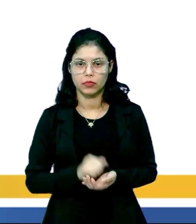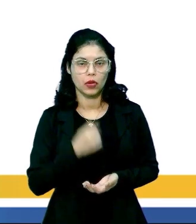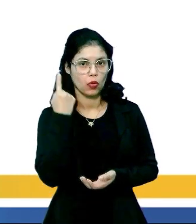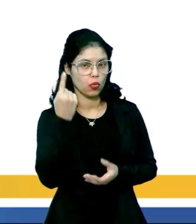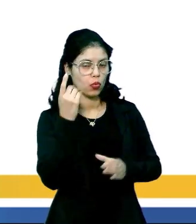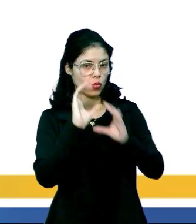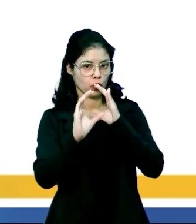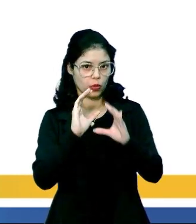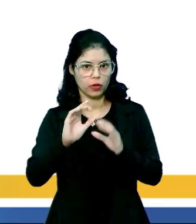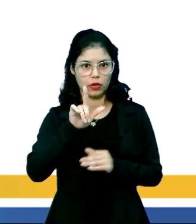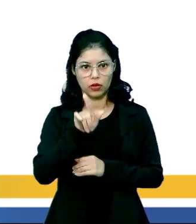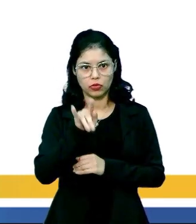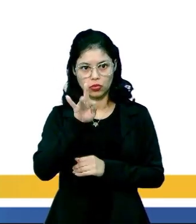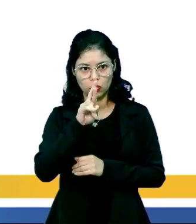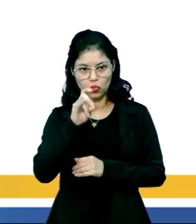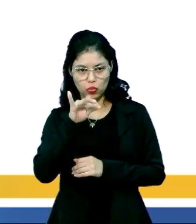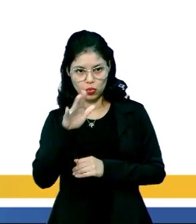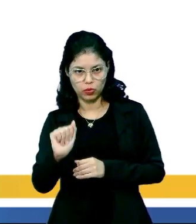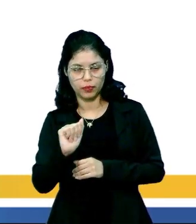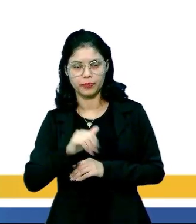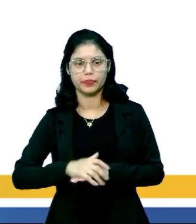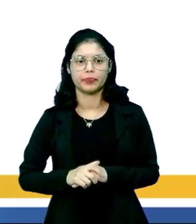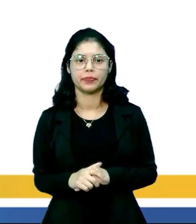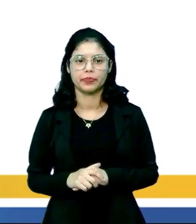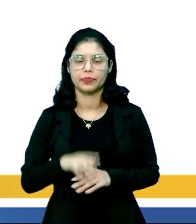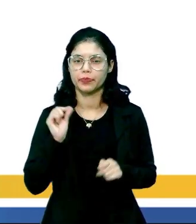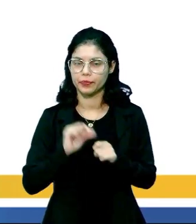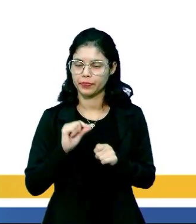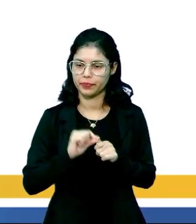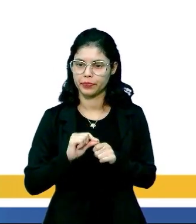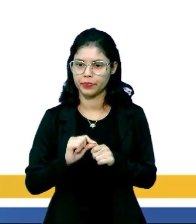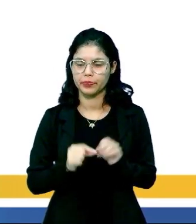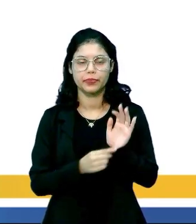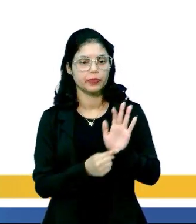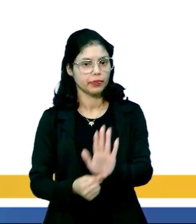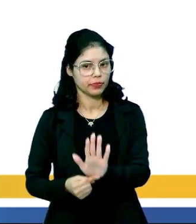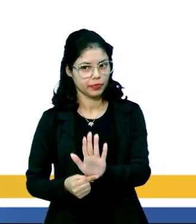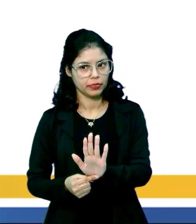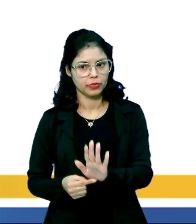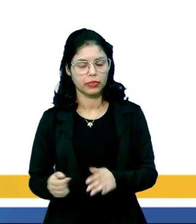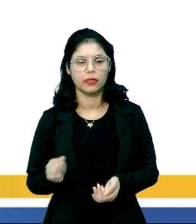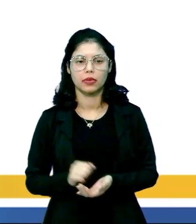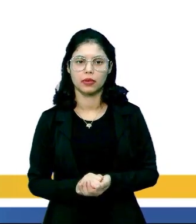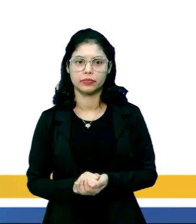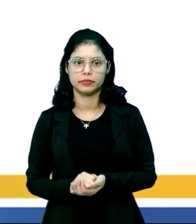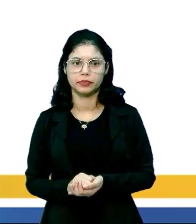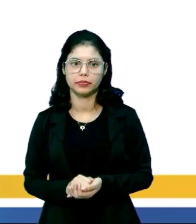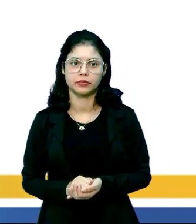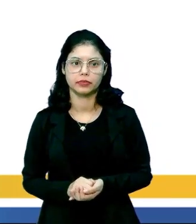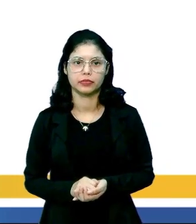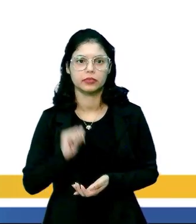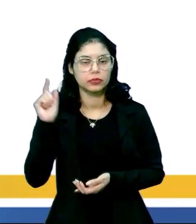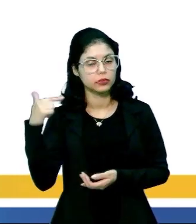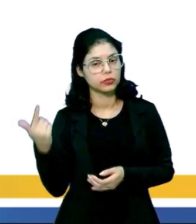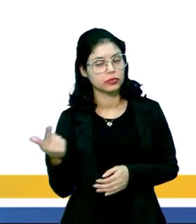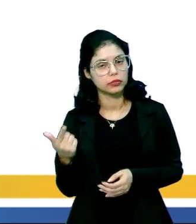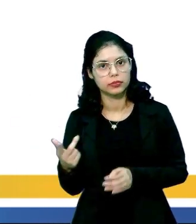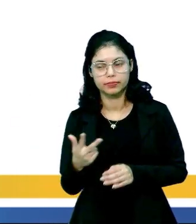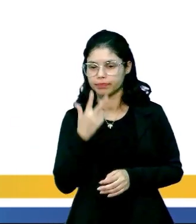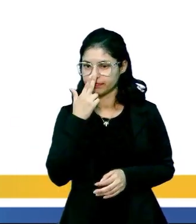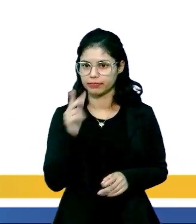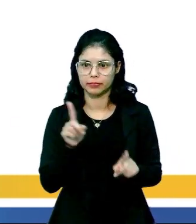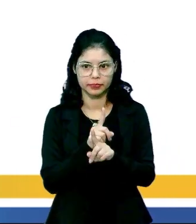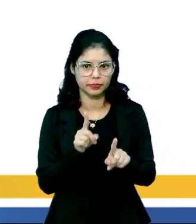cantor chamado João Gilberto que vai fazer aí a apresentação dos shows Então os demais cantores não vão